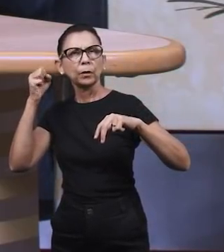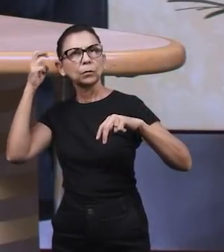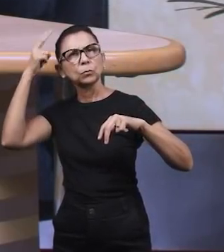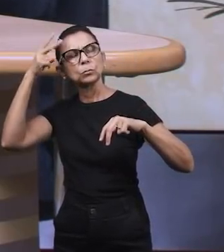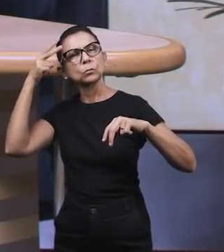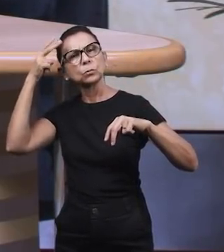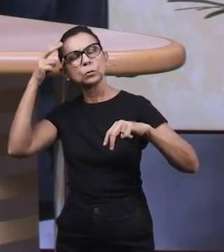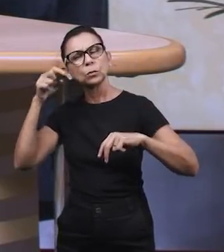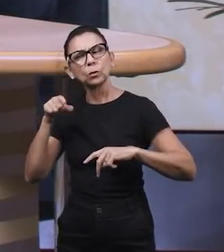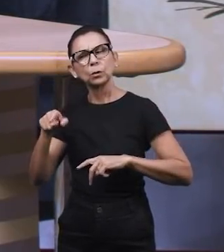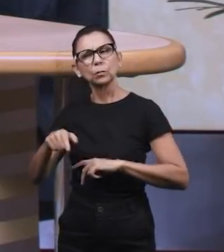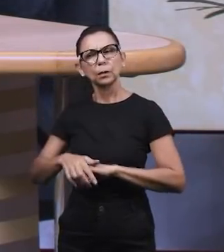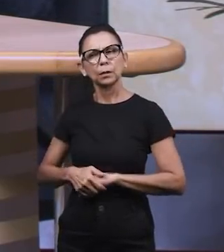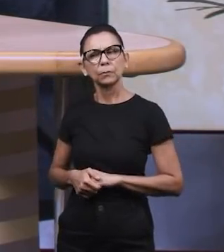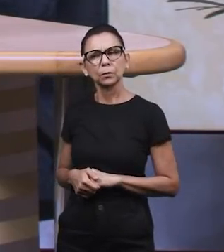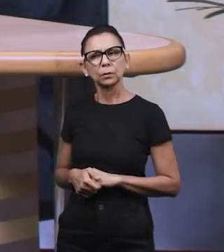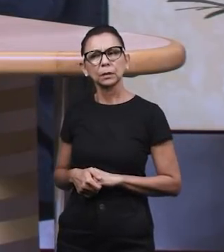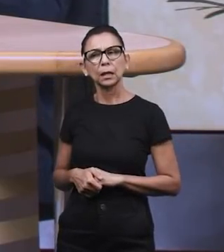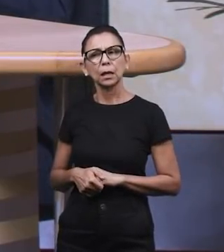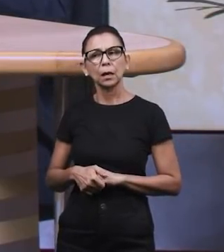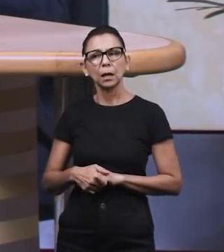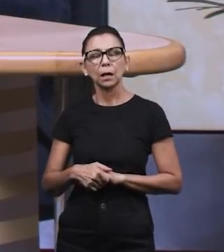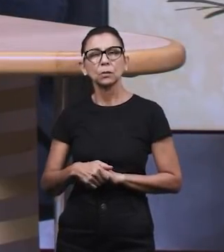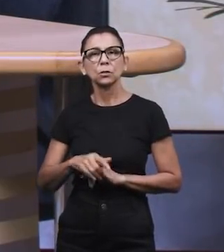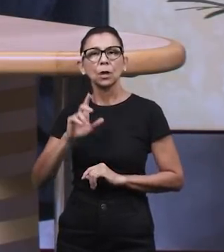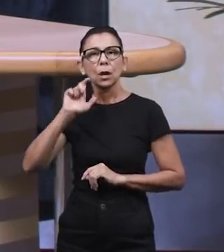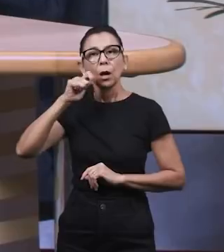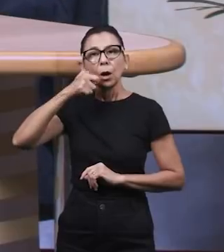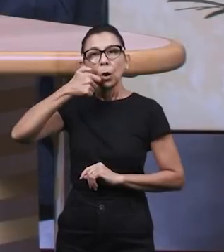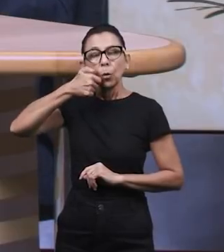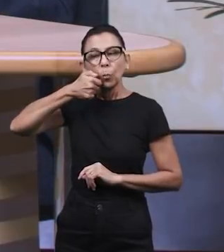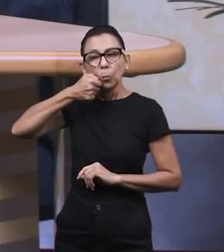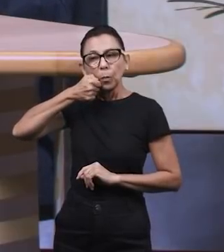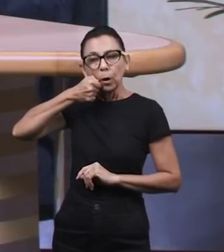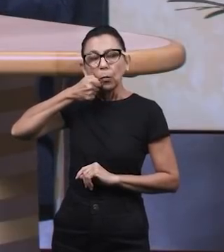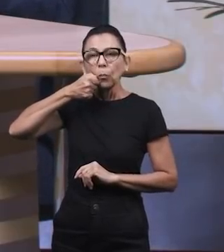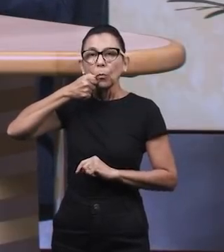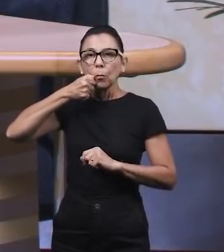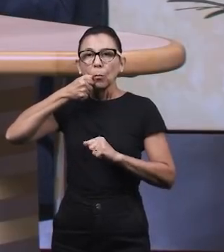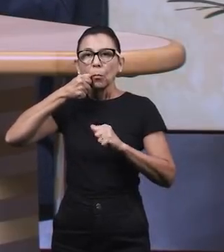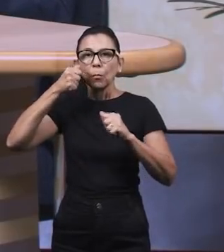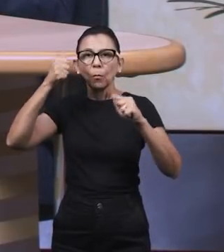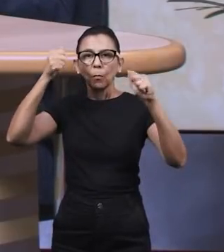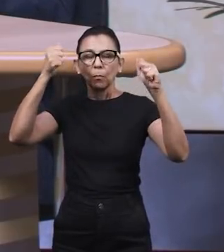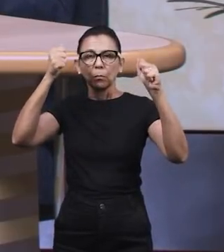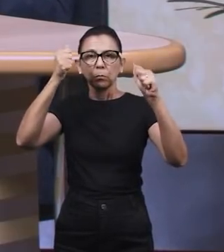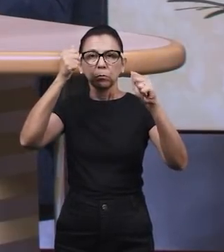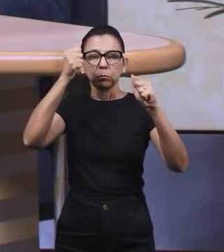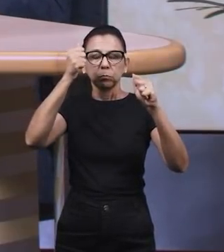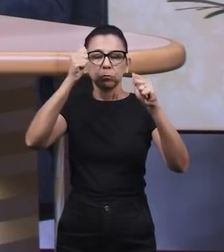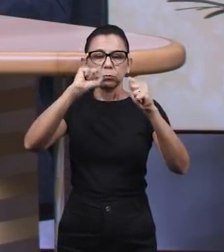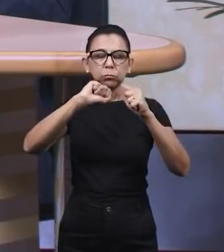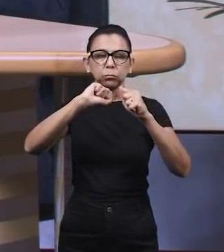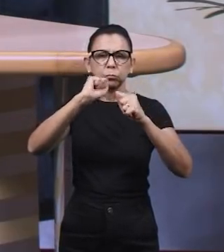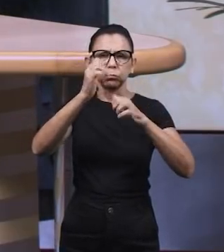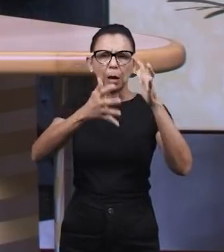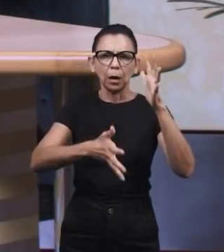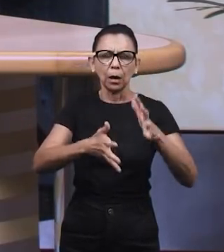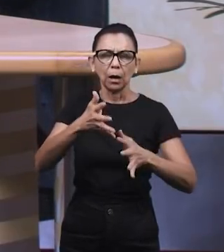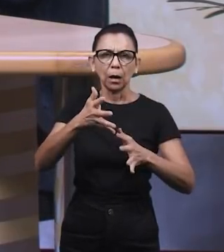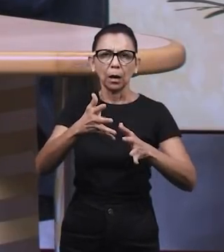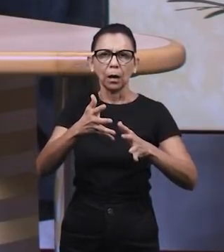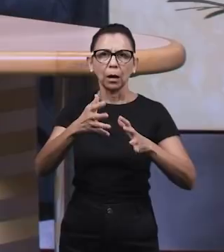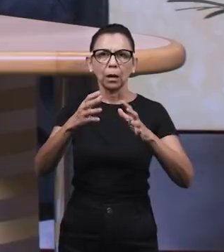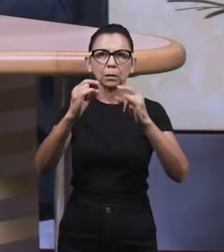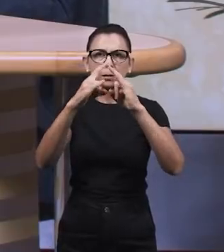sobre as tendas dos midianitas e virava de cabeça para baixo as tendas dos midianitas. Ele ouvindo aquilo, ele